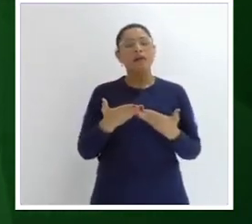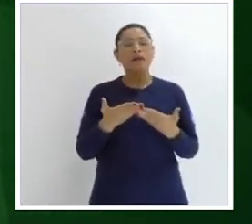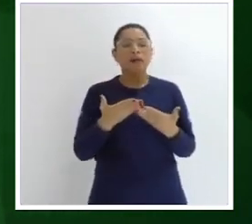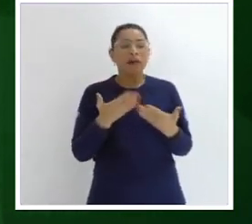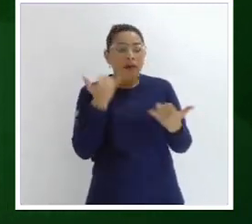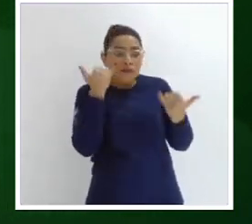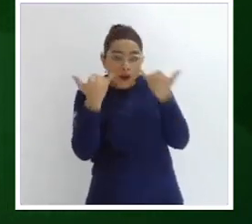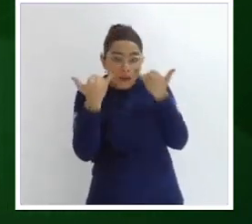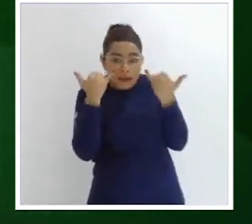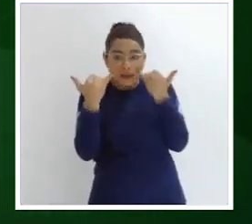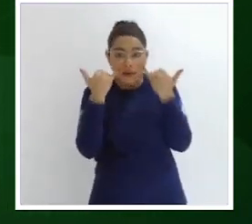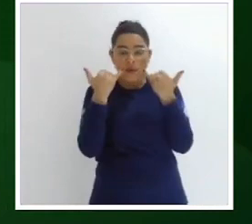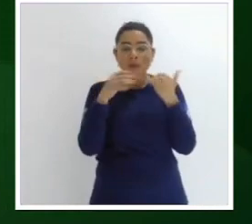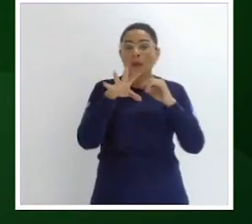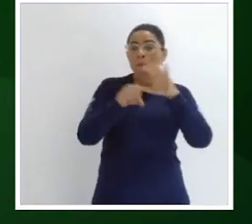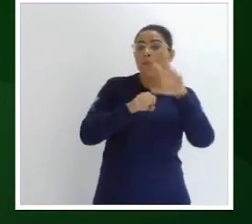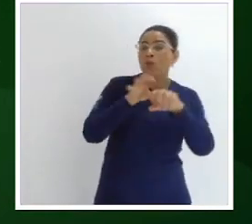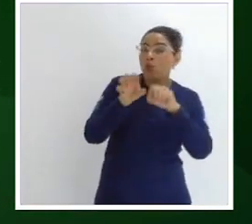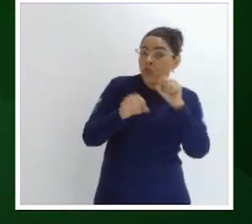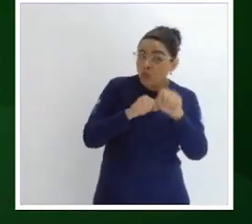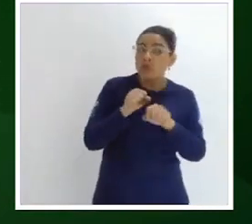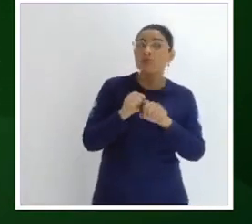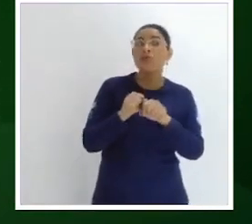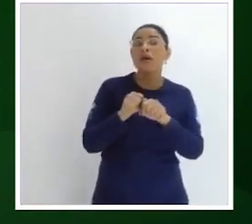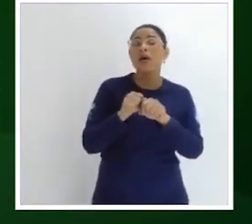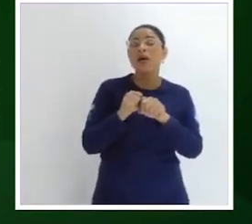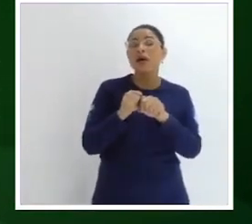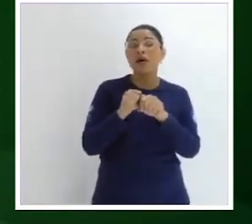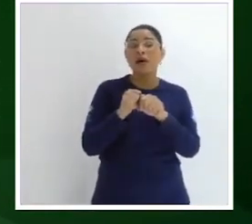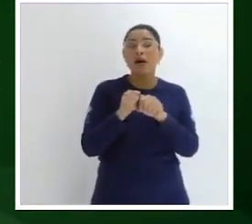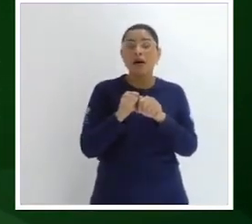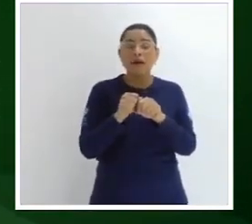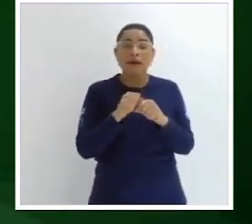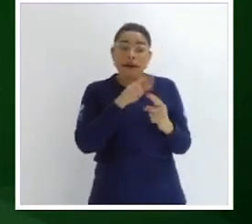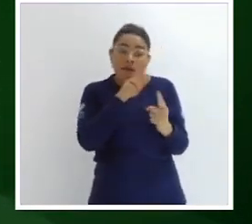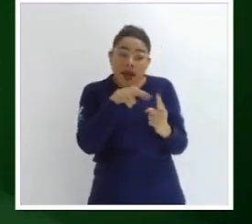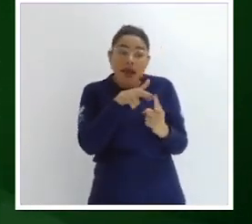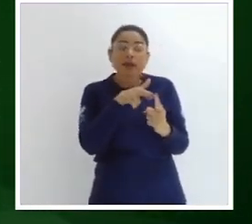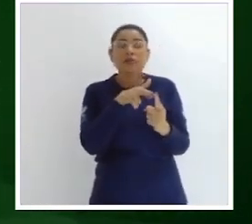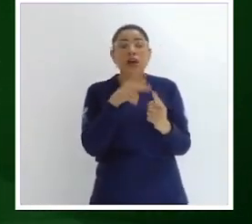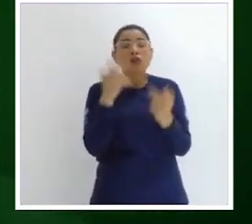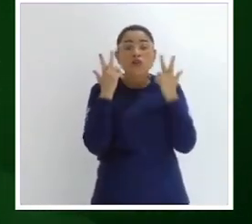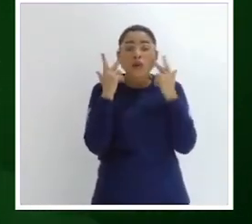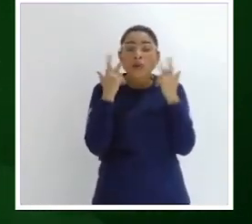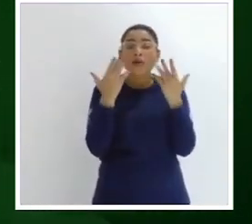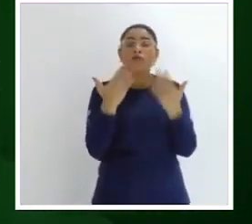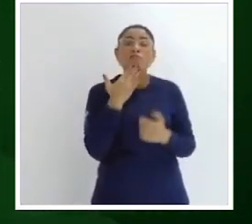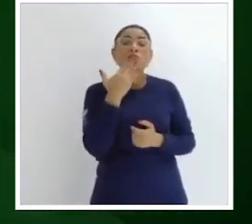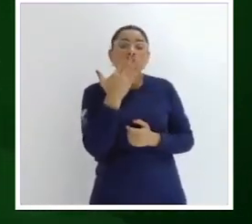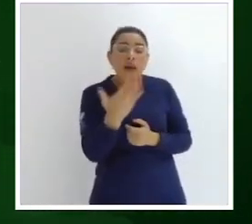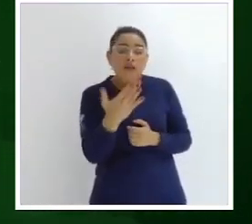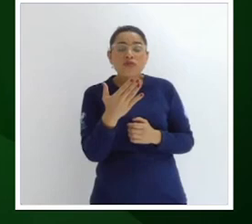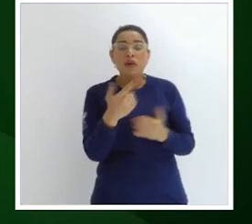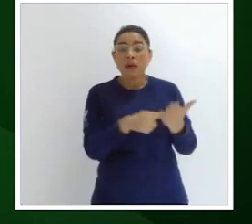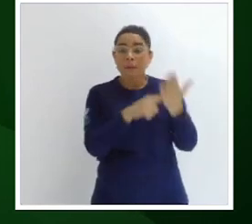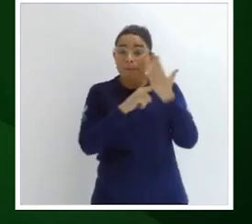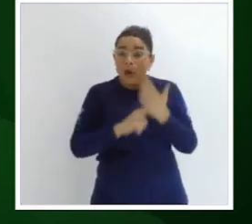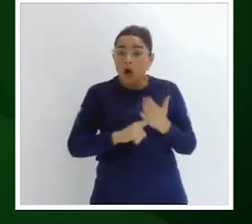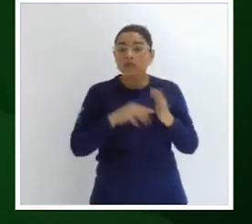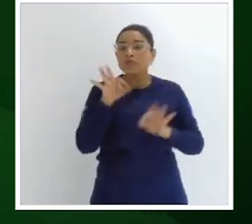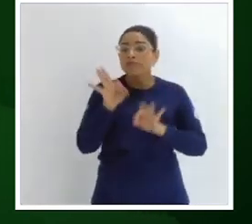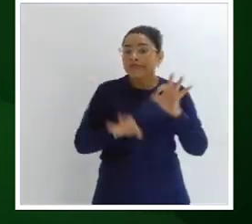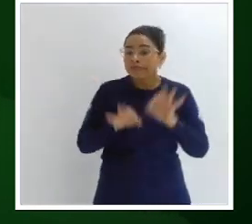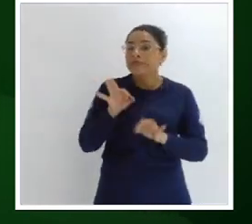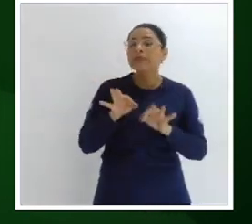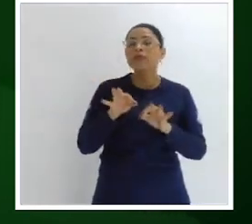vai buscar referências a gente normalmente pede que apresente um plano de trabalho